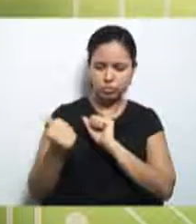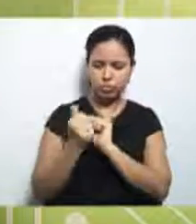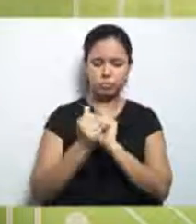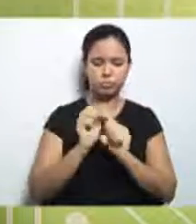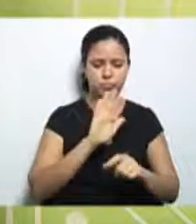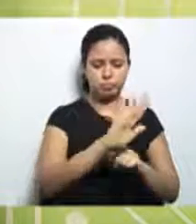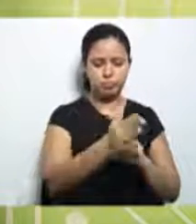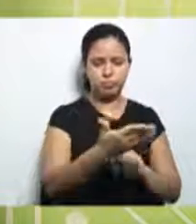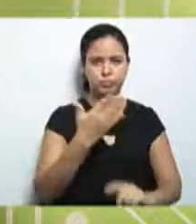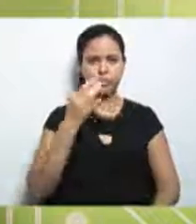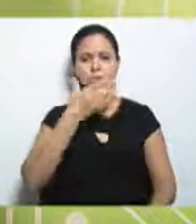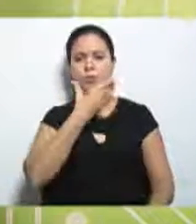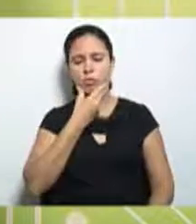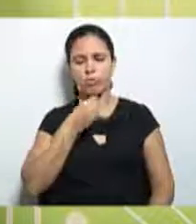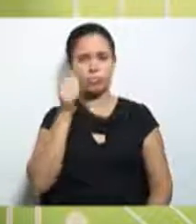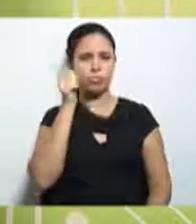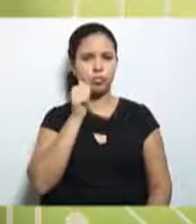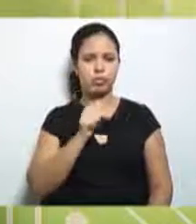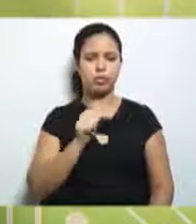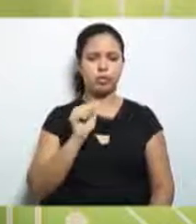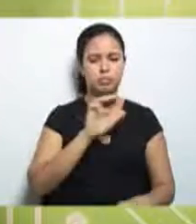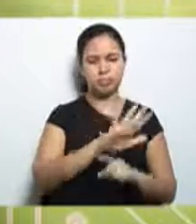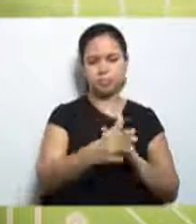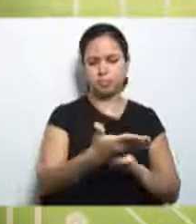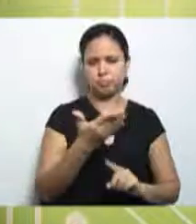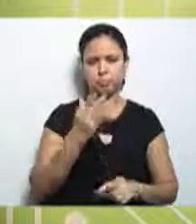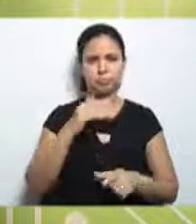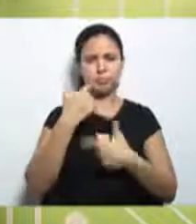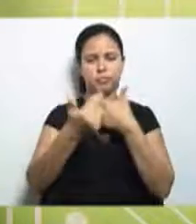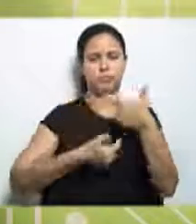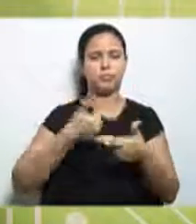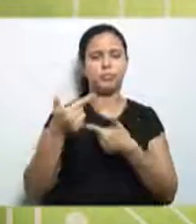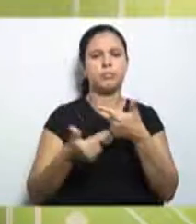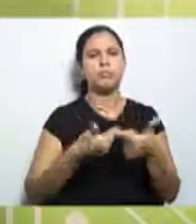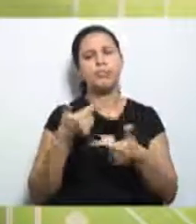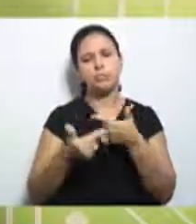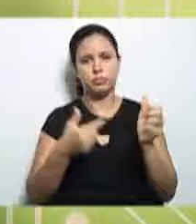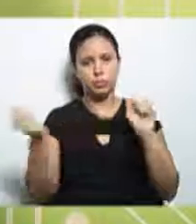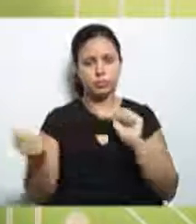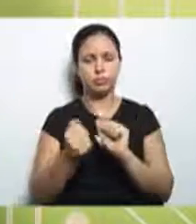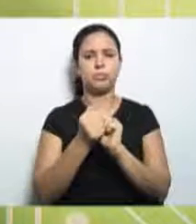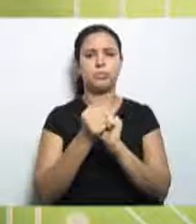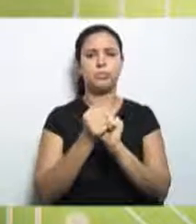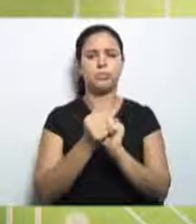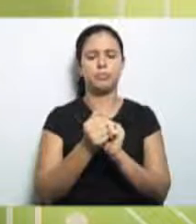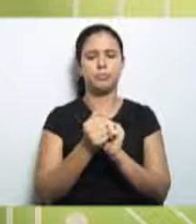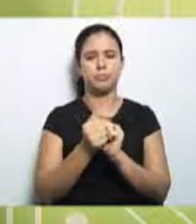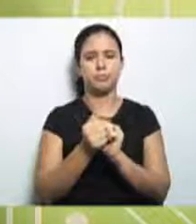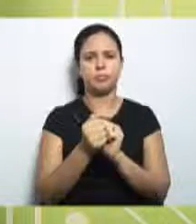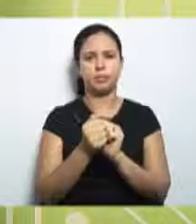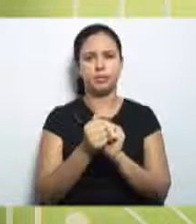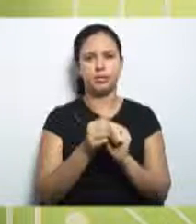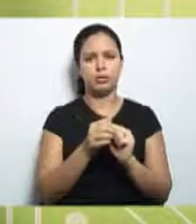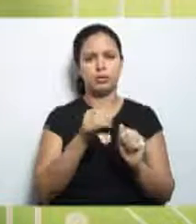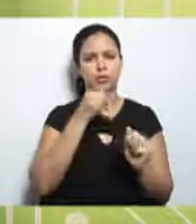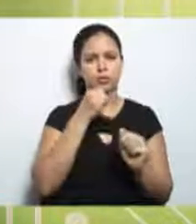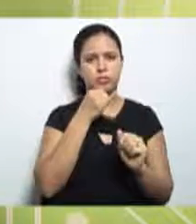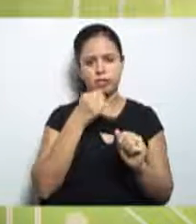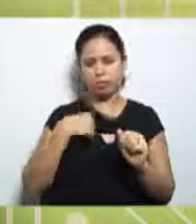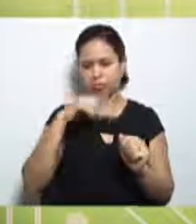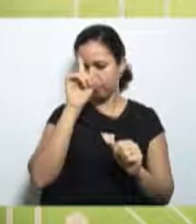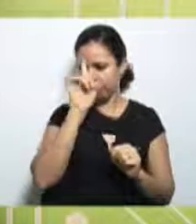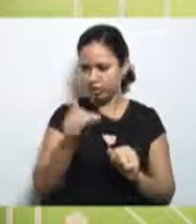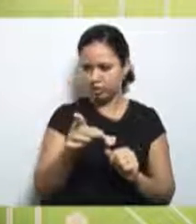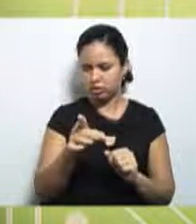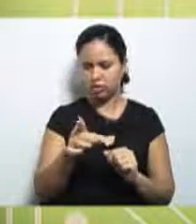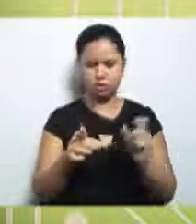sendo homem ou sendo mulher, realizava um trabalho, ele realizava outro, nós trabalhávamos juntos. Ele não era o meu empregado, eu não